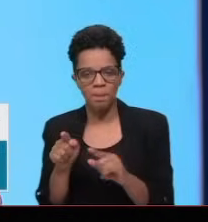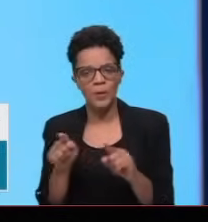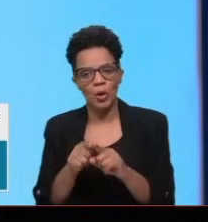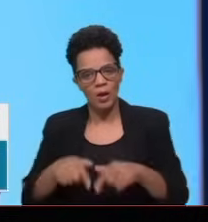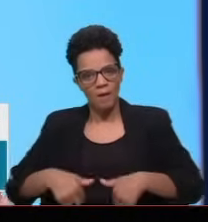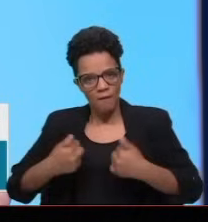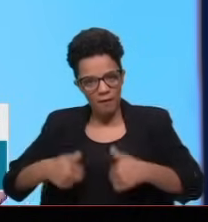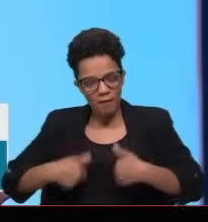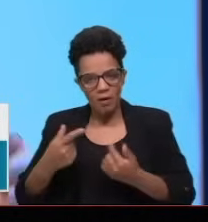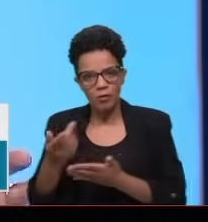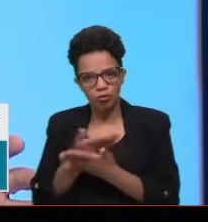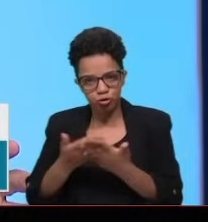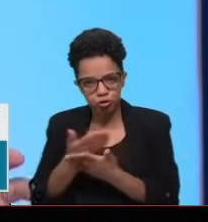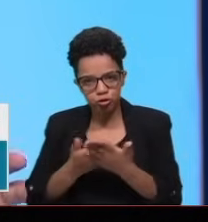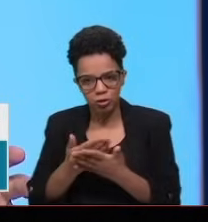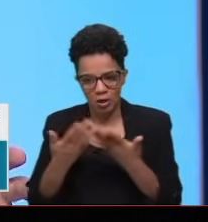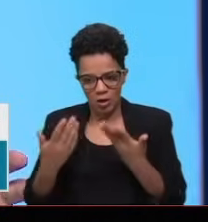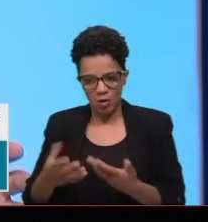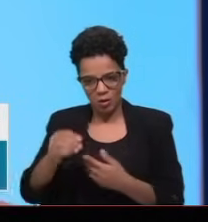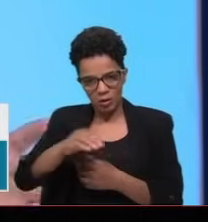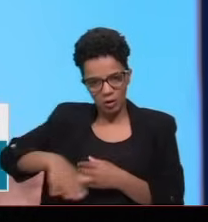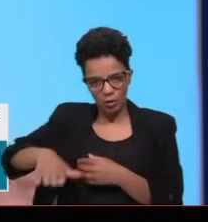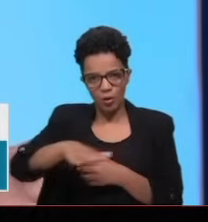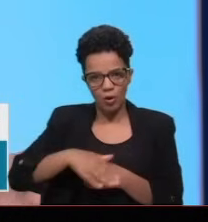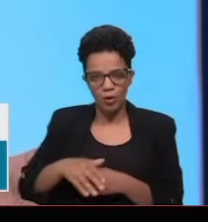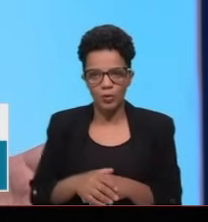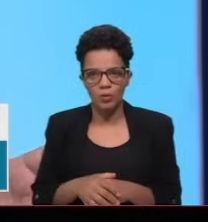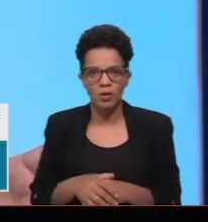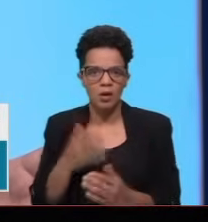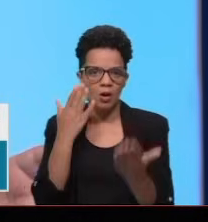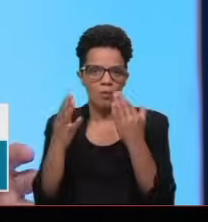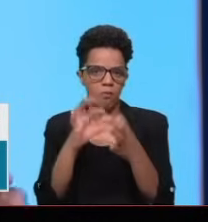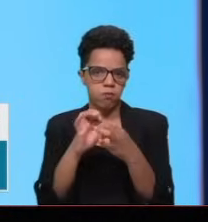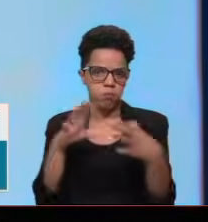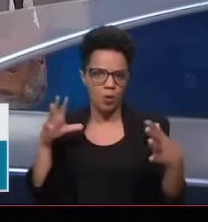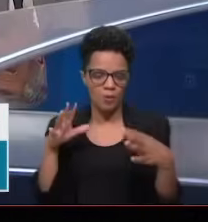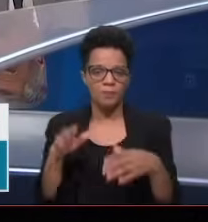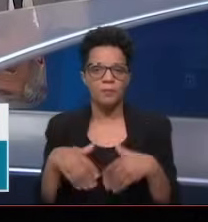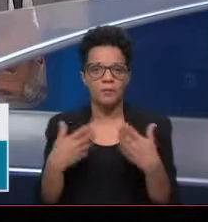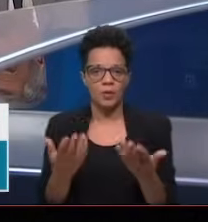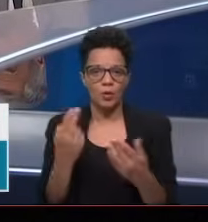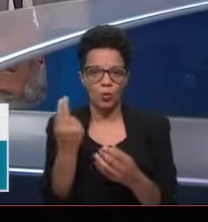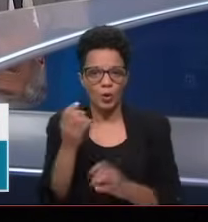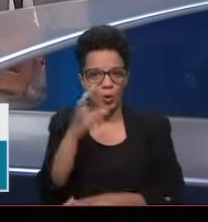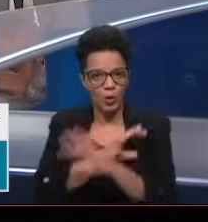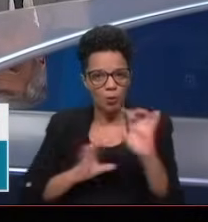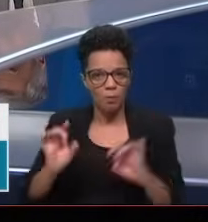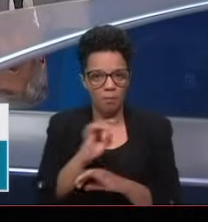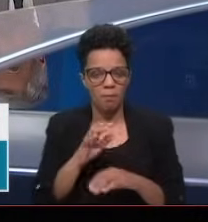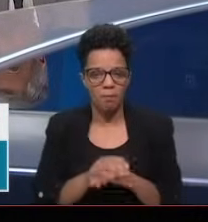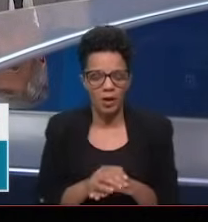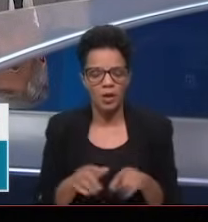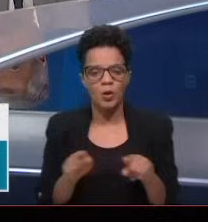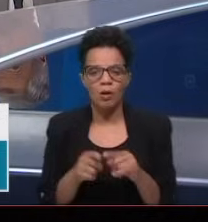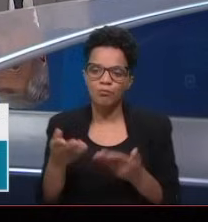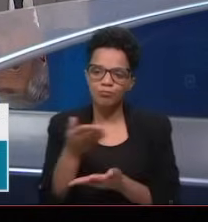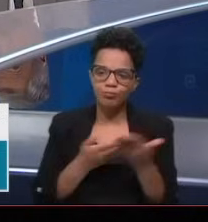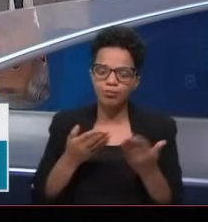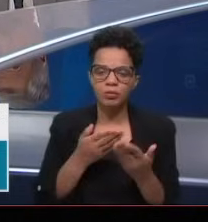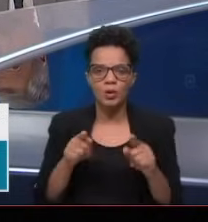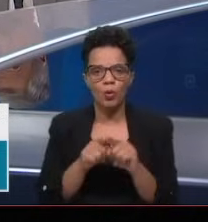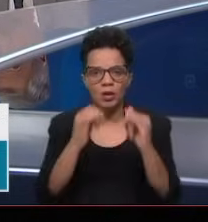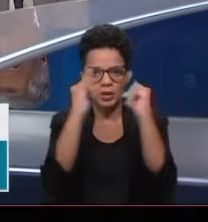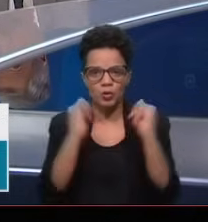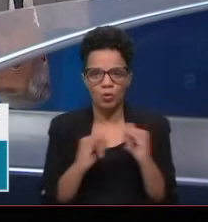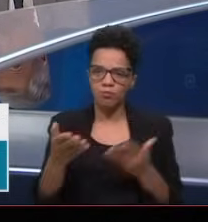capacidade económica neste Território que não tem comparação e que portanto que se a união europeia tivesse uma articulação para a diplomacia